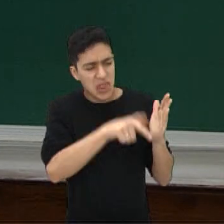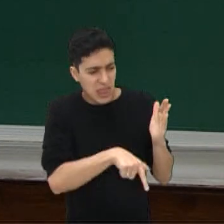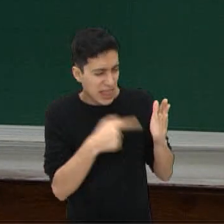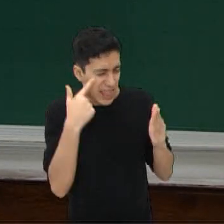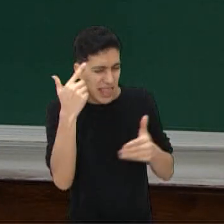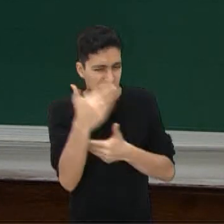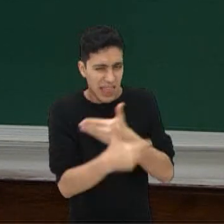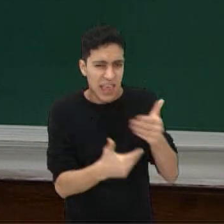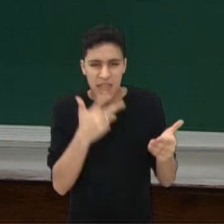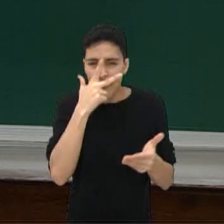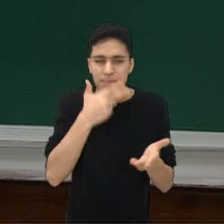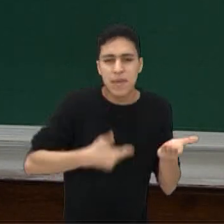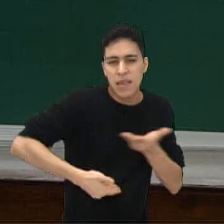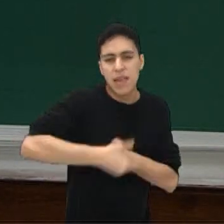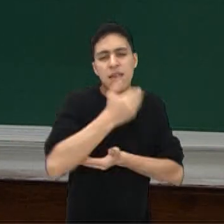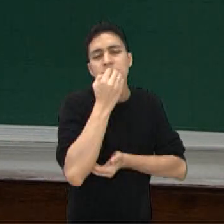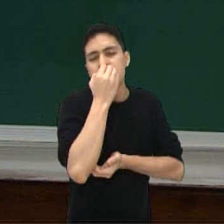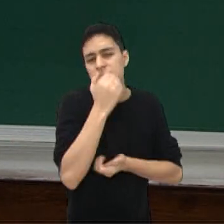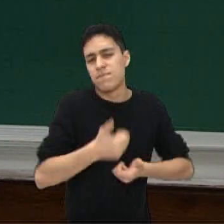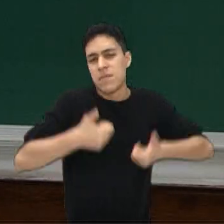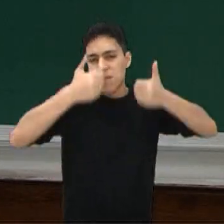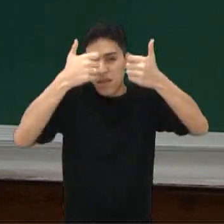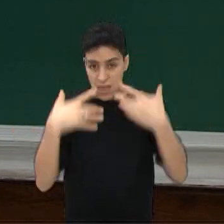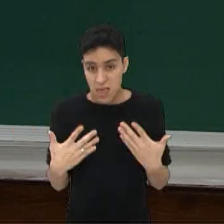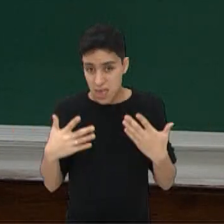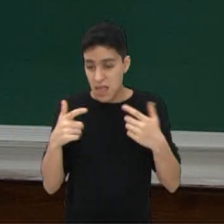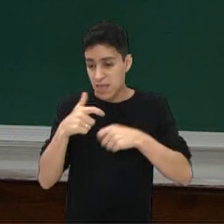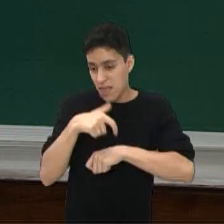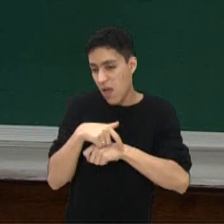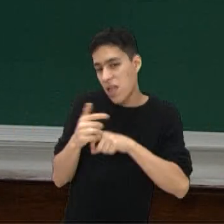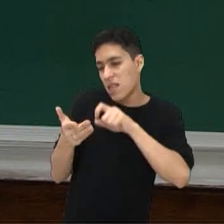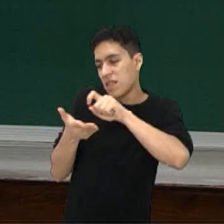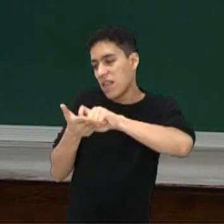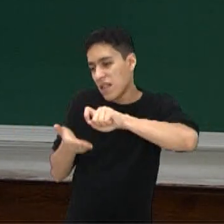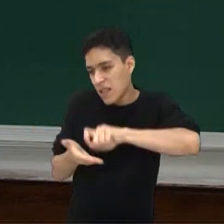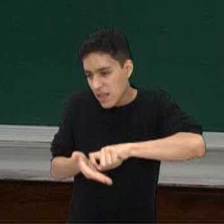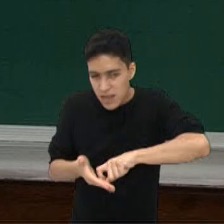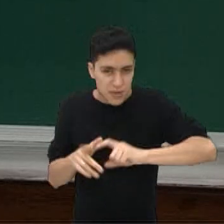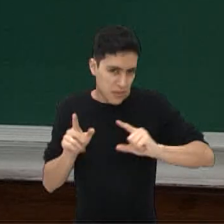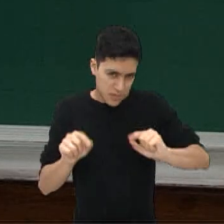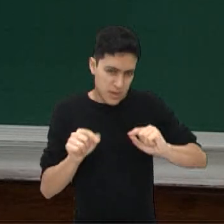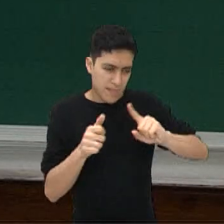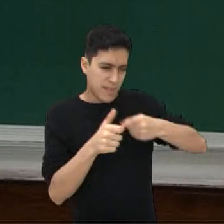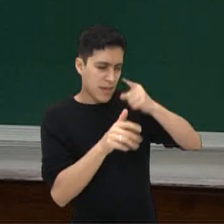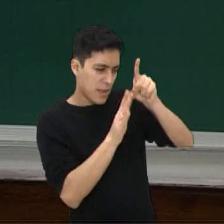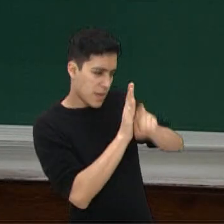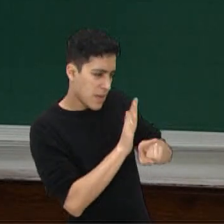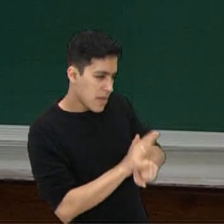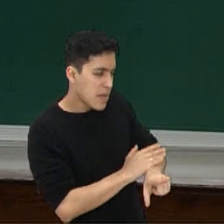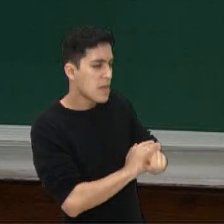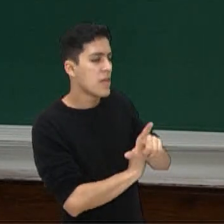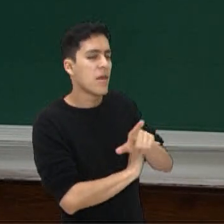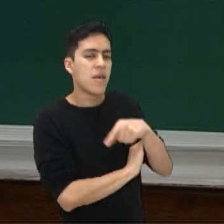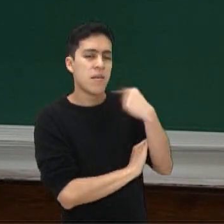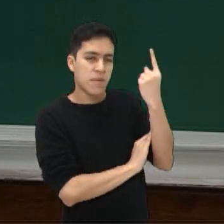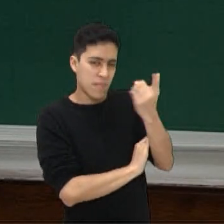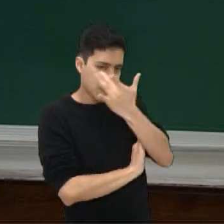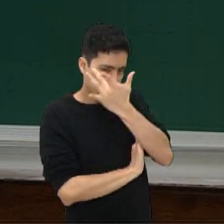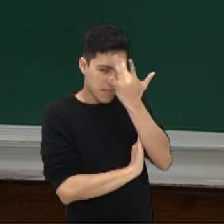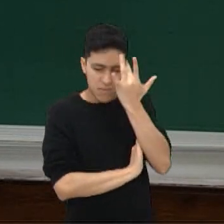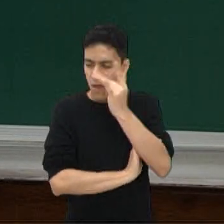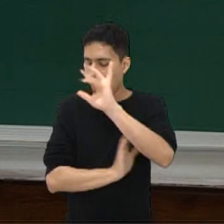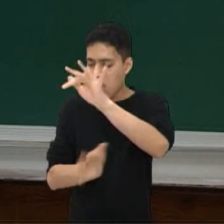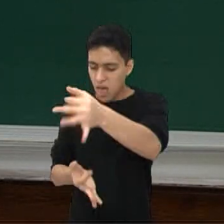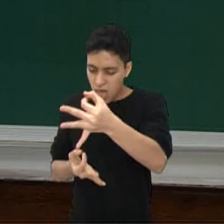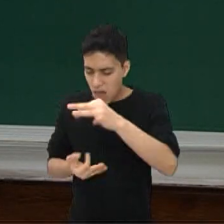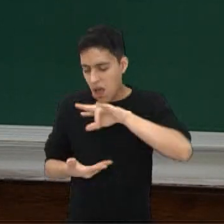Para que fique melhor explicado. Quando é por escrito, então são colocadas perguntas como um questionário e o